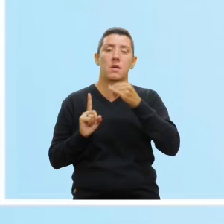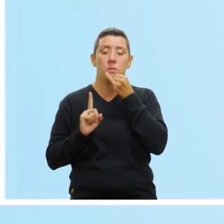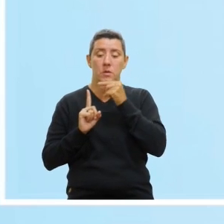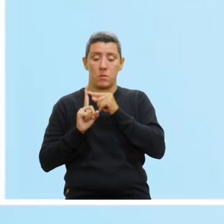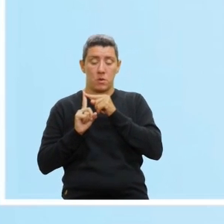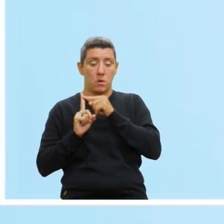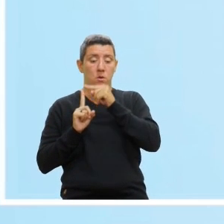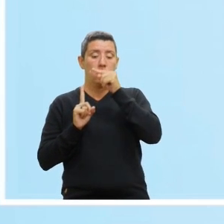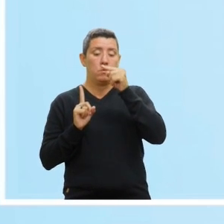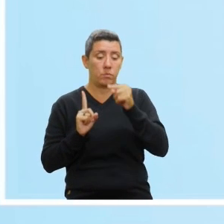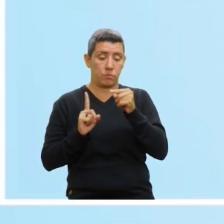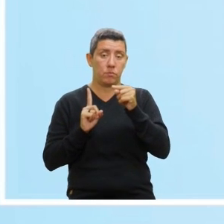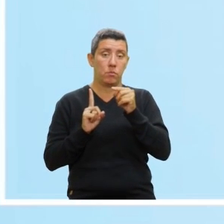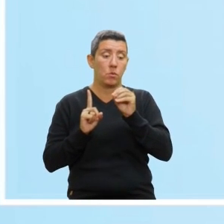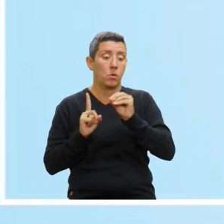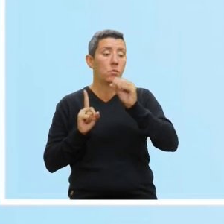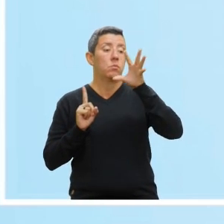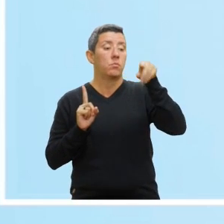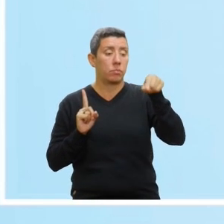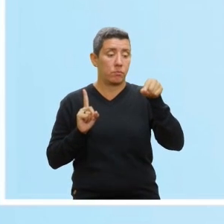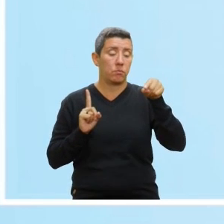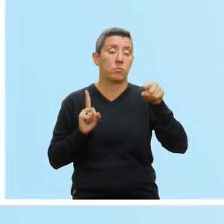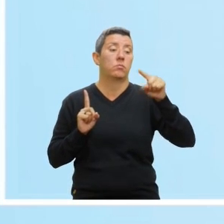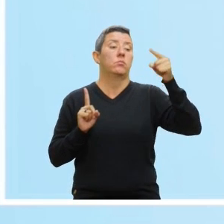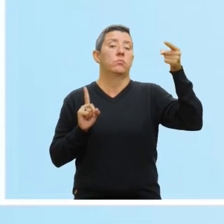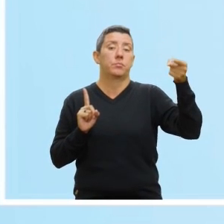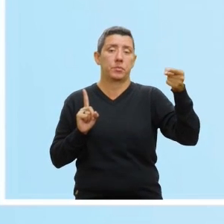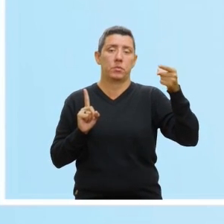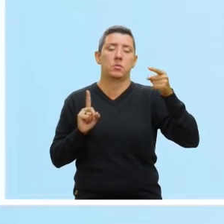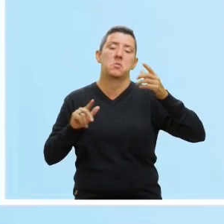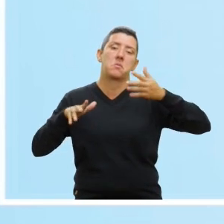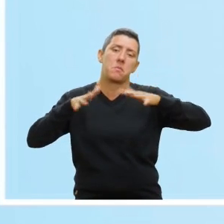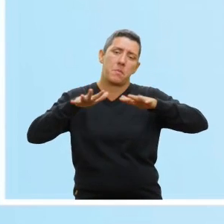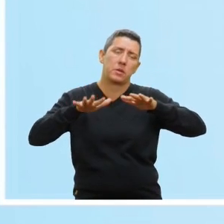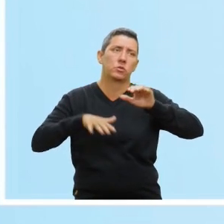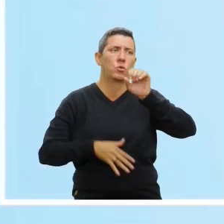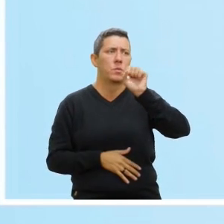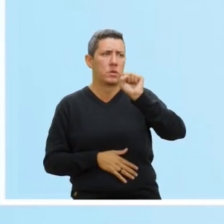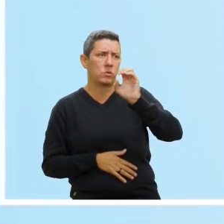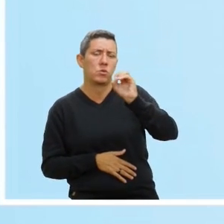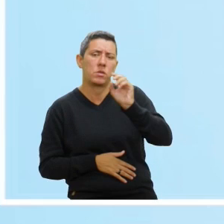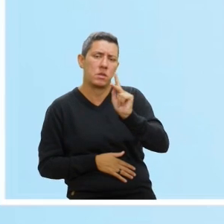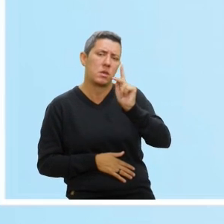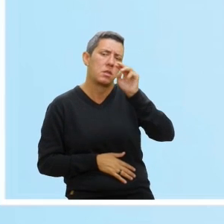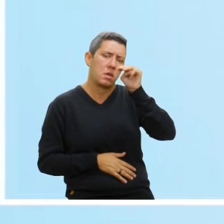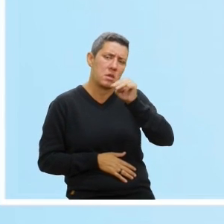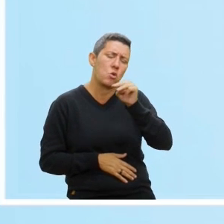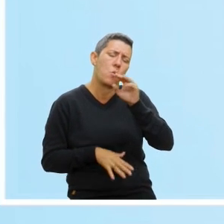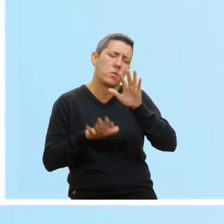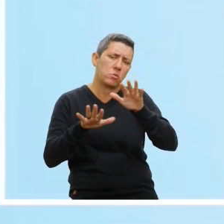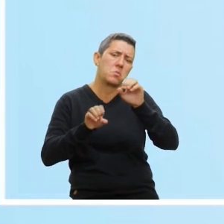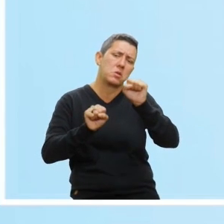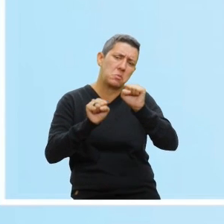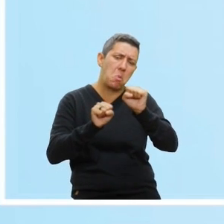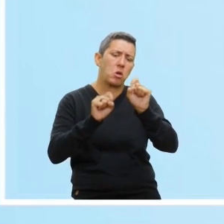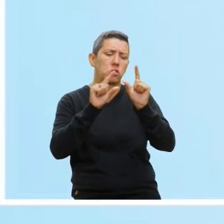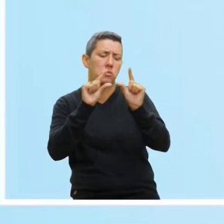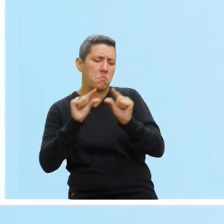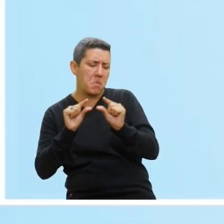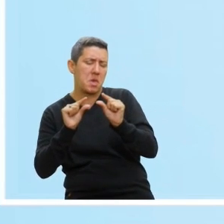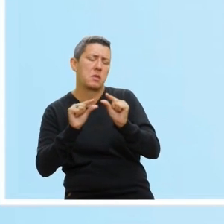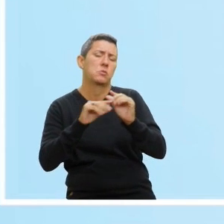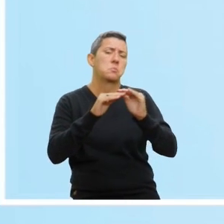amplificação. Então, o ideal, lógico, é cada 80 quilômetros, mas na prática pode variar. Pode ser para menos, pode ser